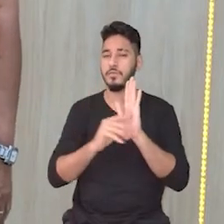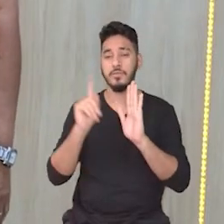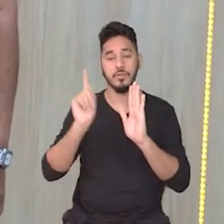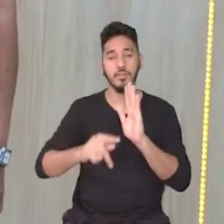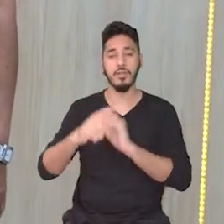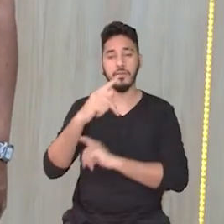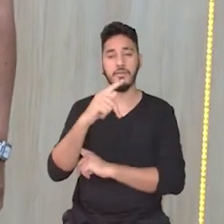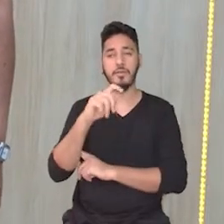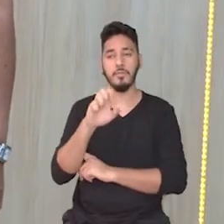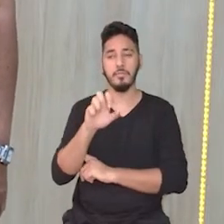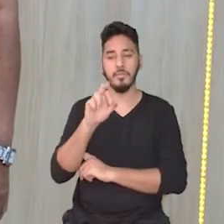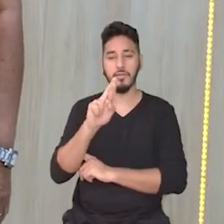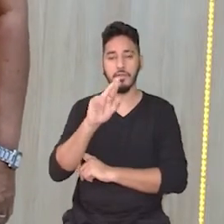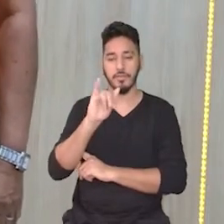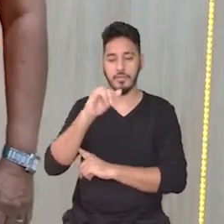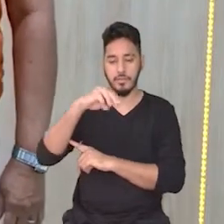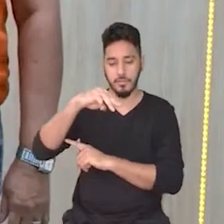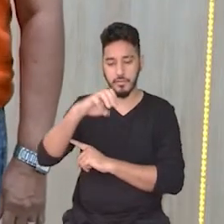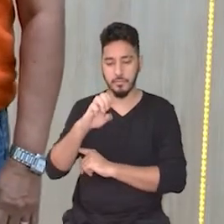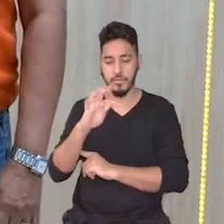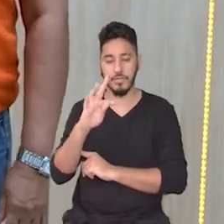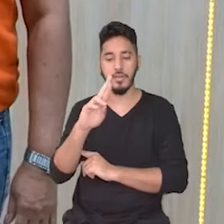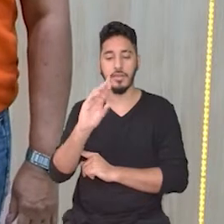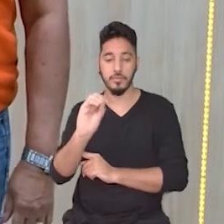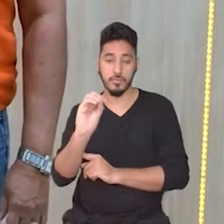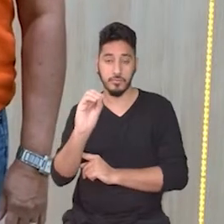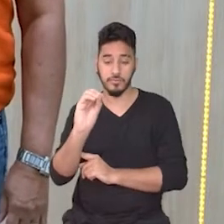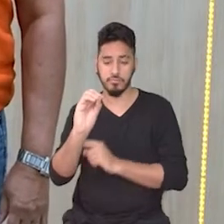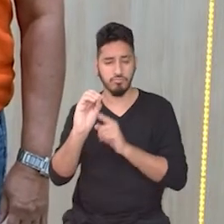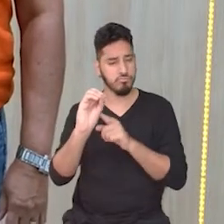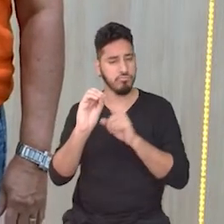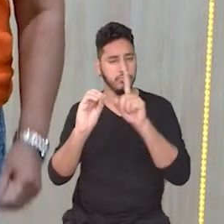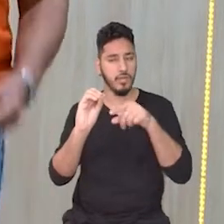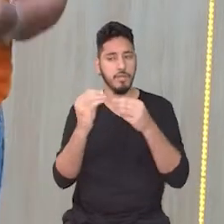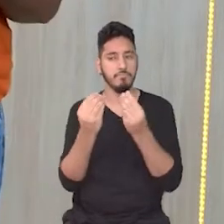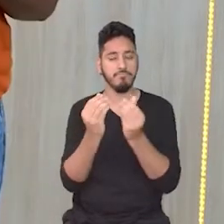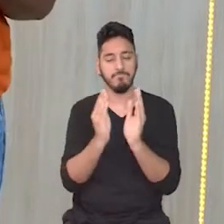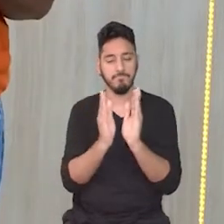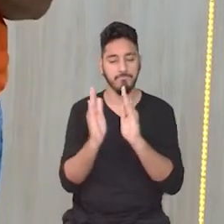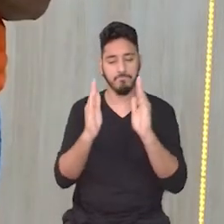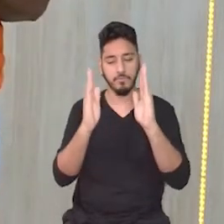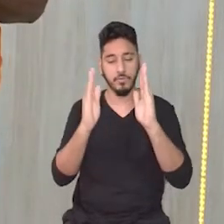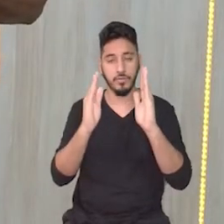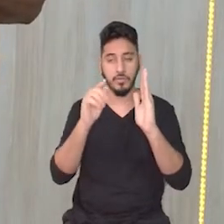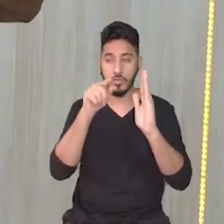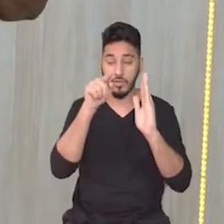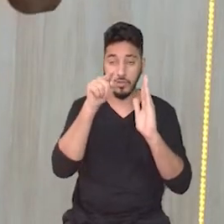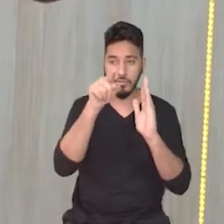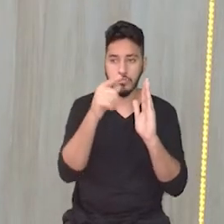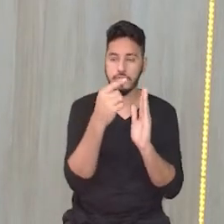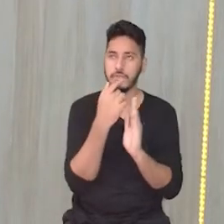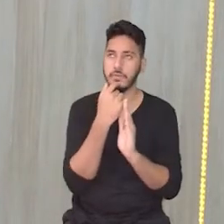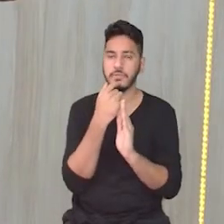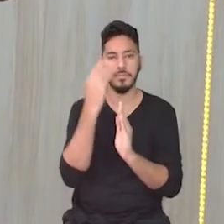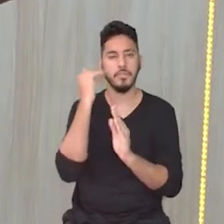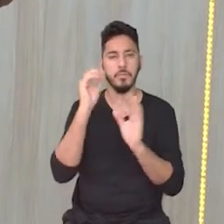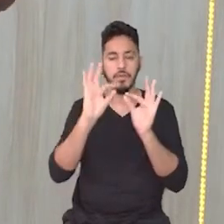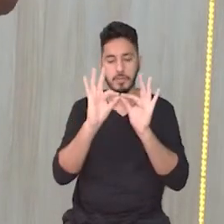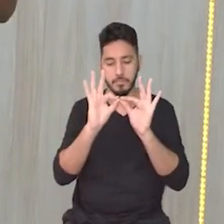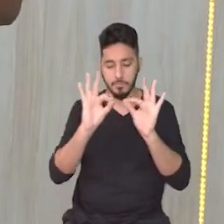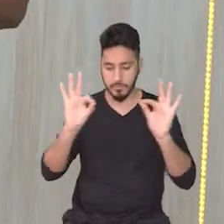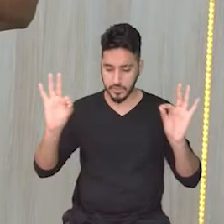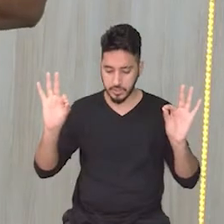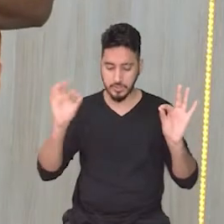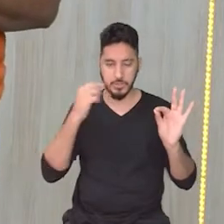perímetro. Perímetro é a forma de você medir